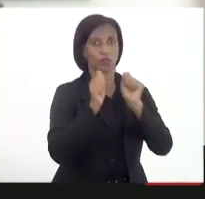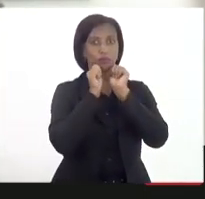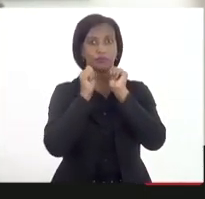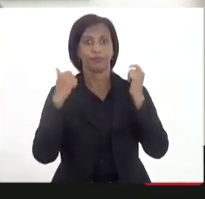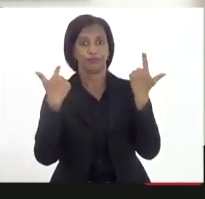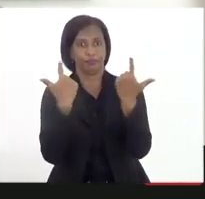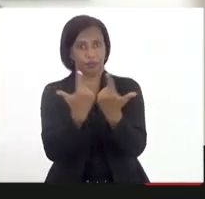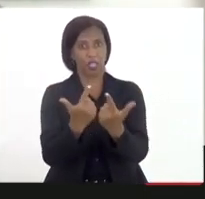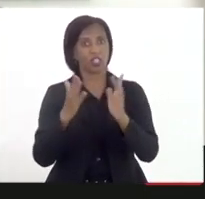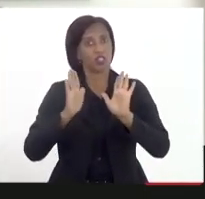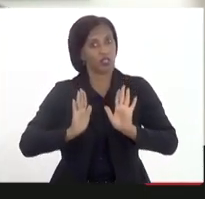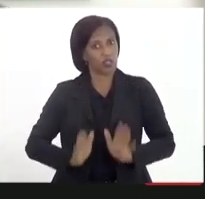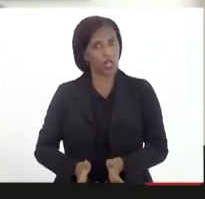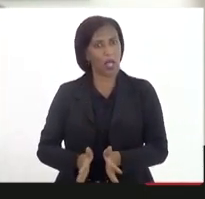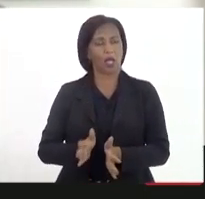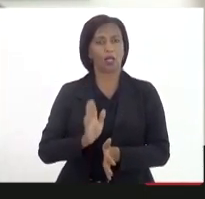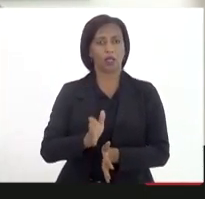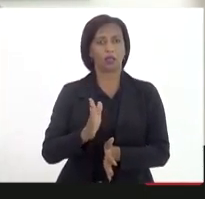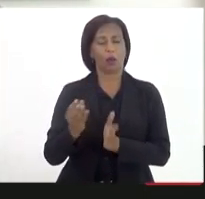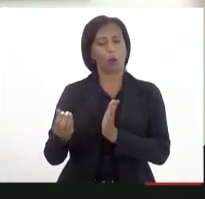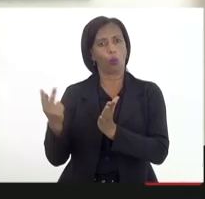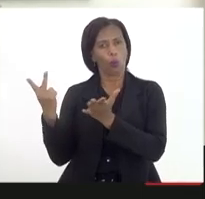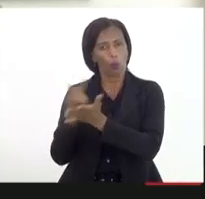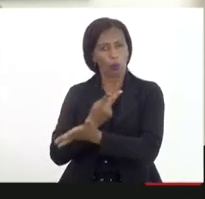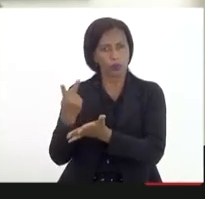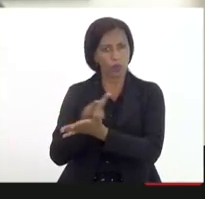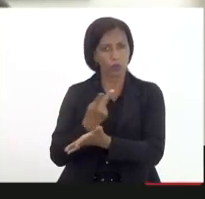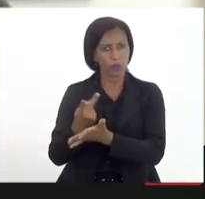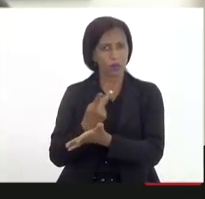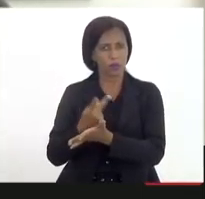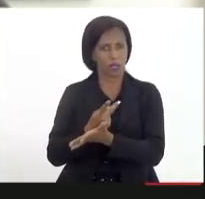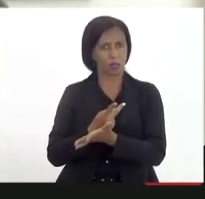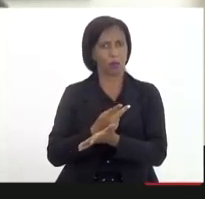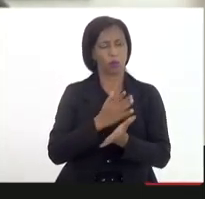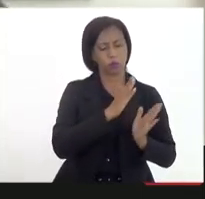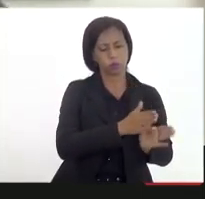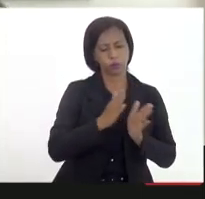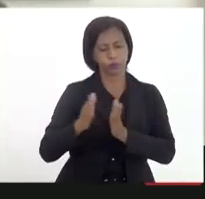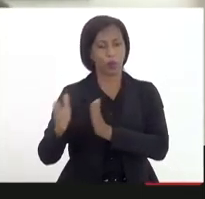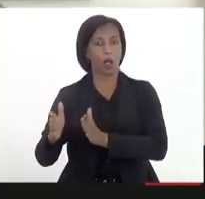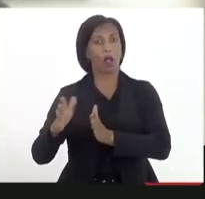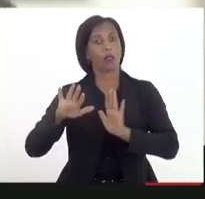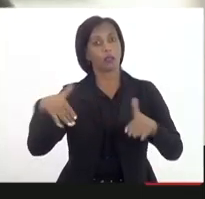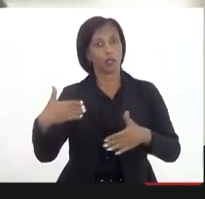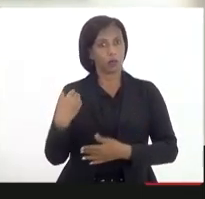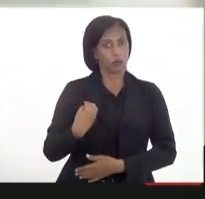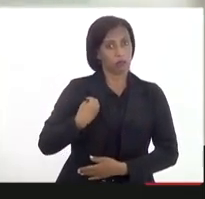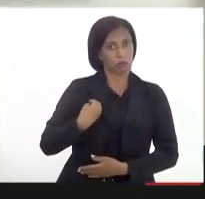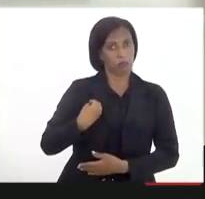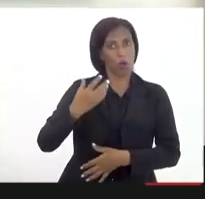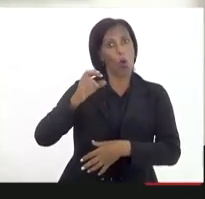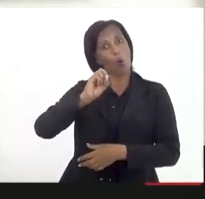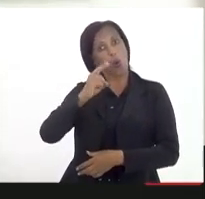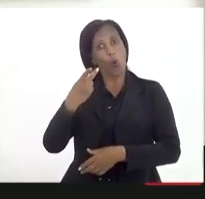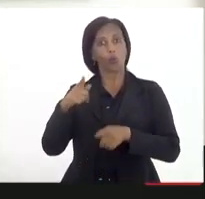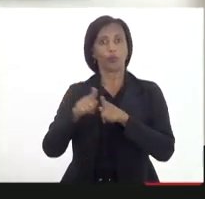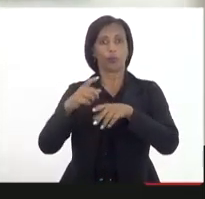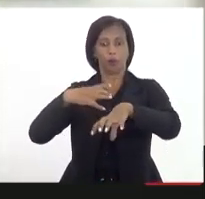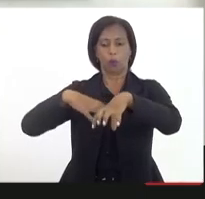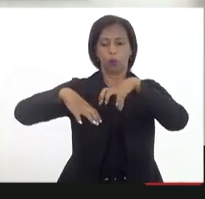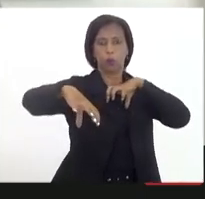Legislativa agora já estejam sendo realizadas de forma conjugada tanto presencial quanto remota é